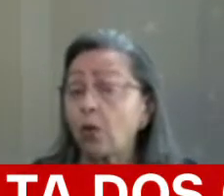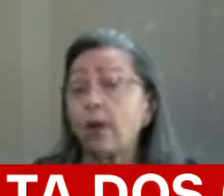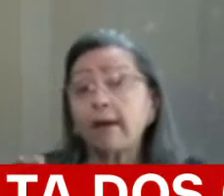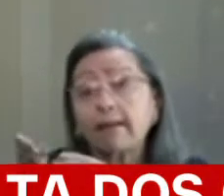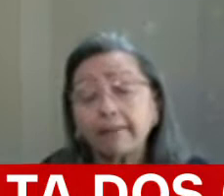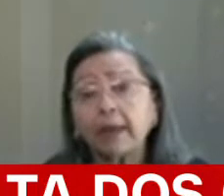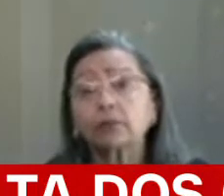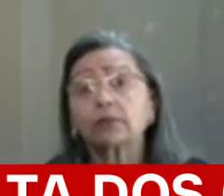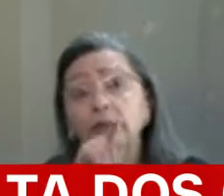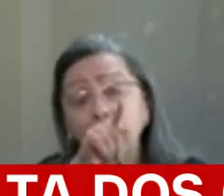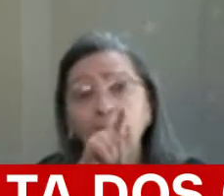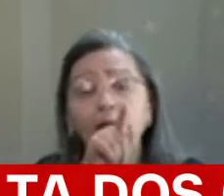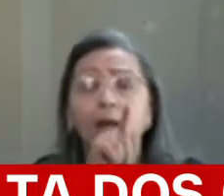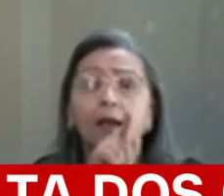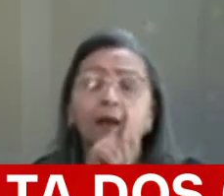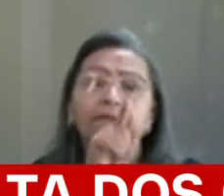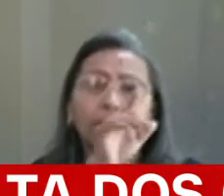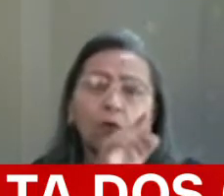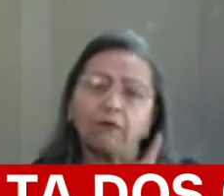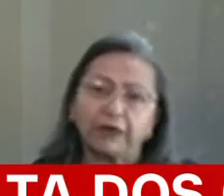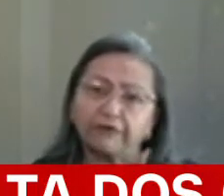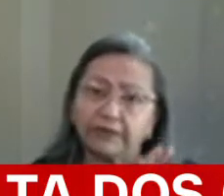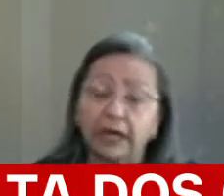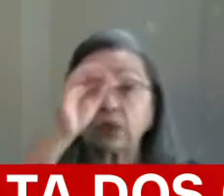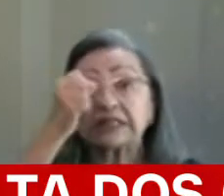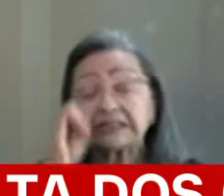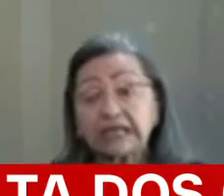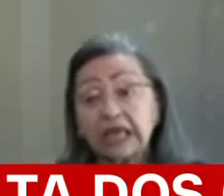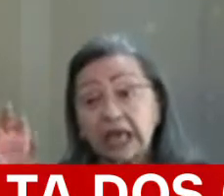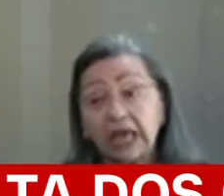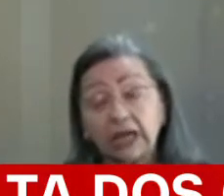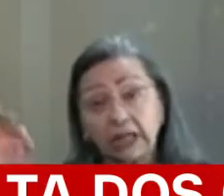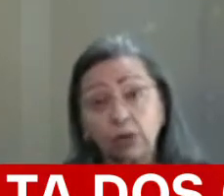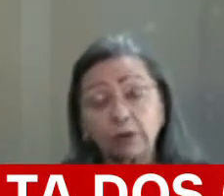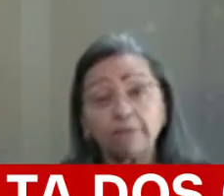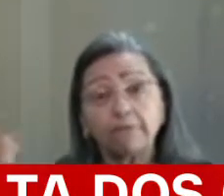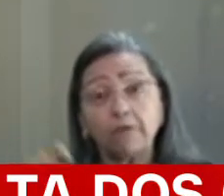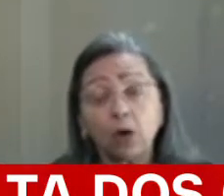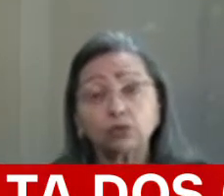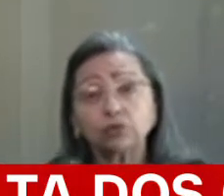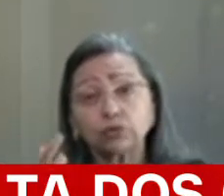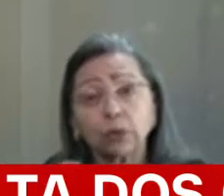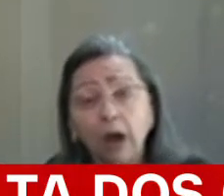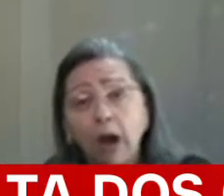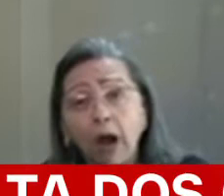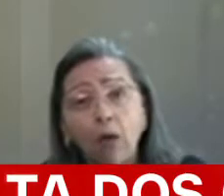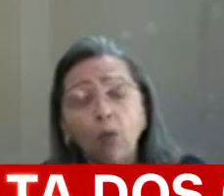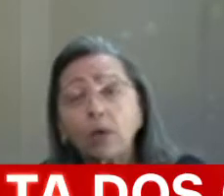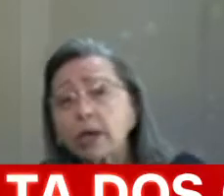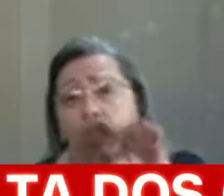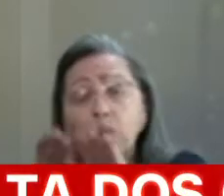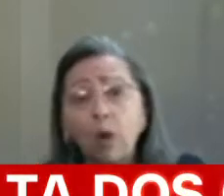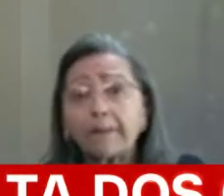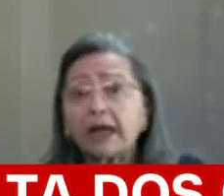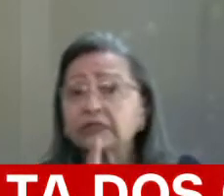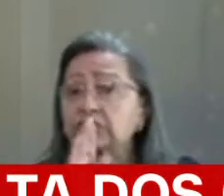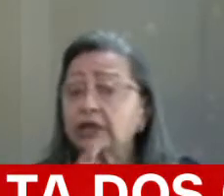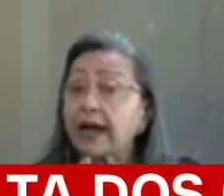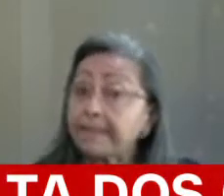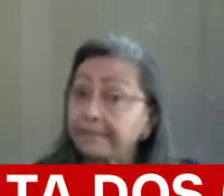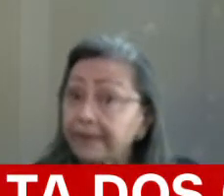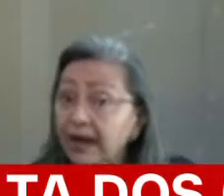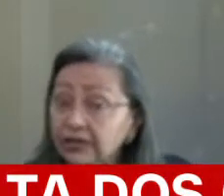ressarcimento da União. Caso as alíquotas voltem aos patamares anteriores à entrada em vigor da nova lei,